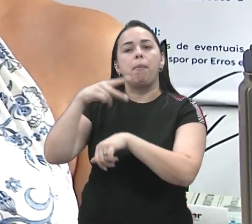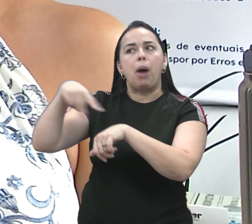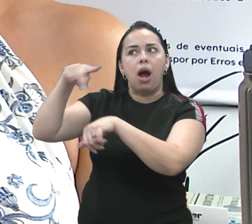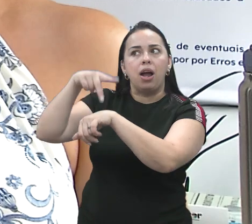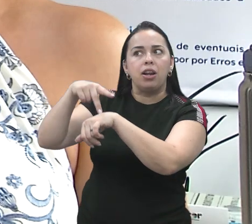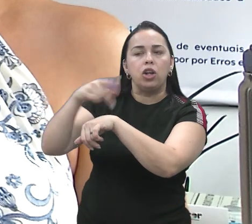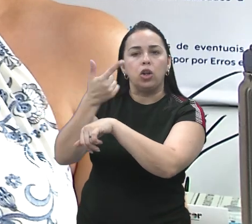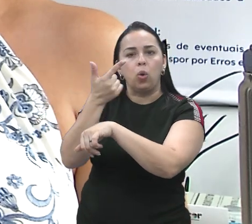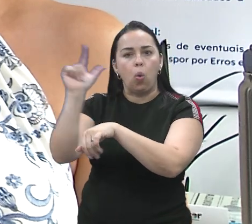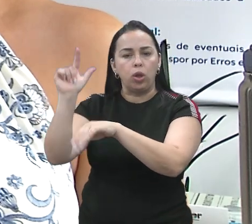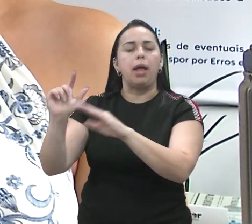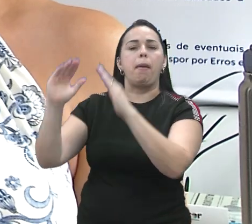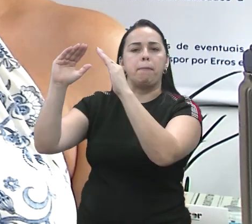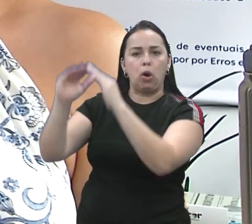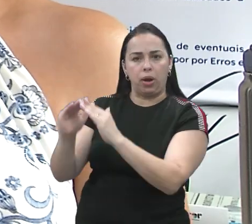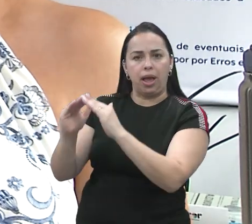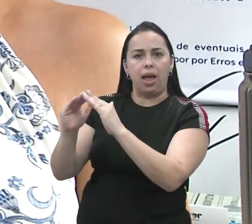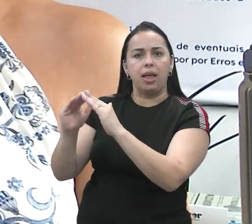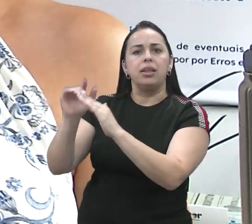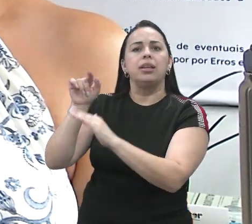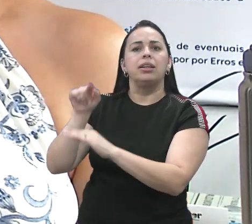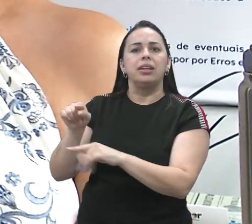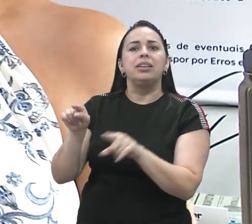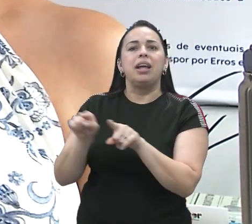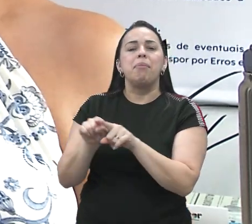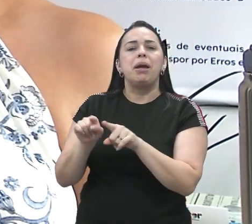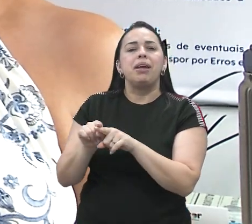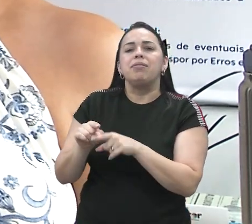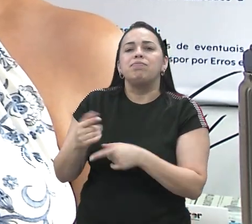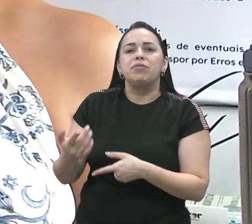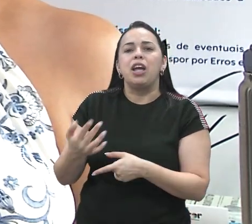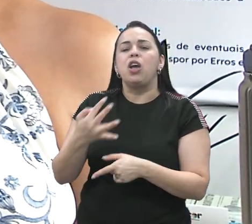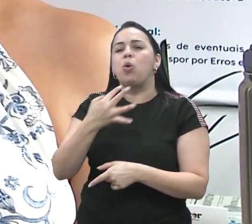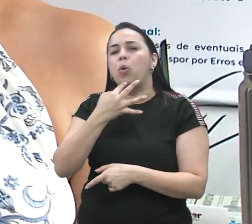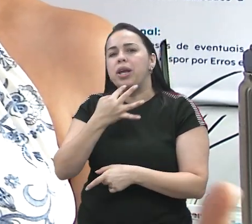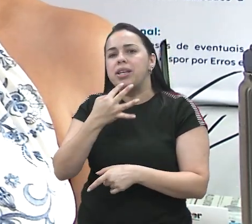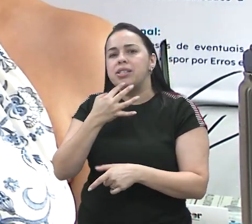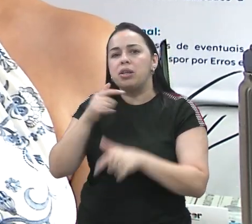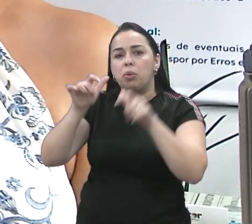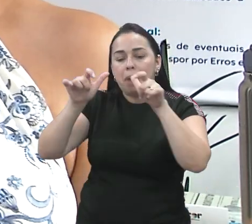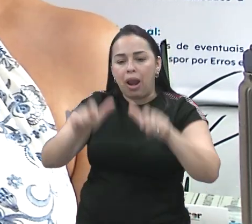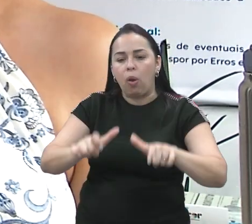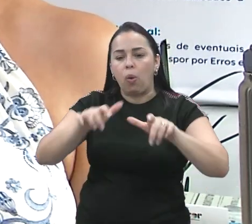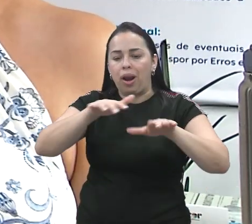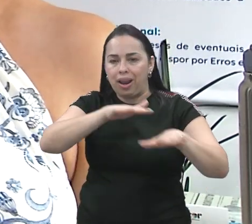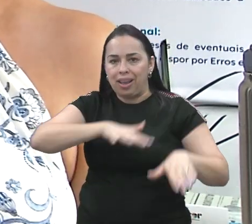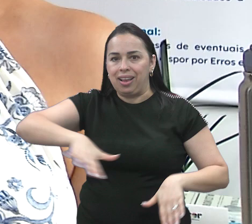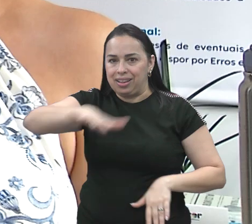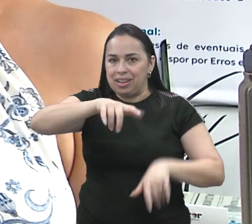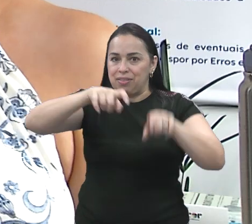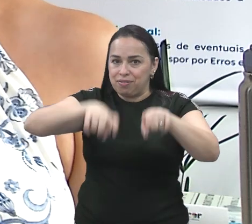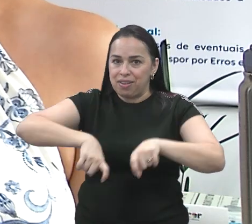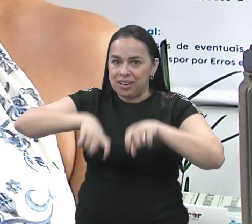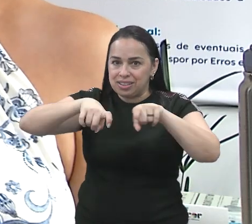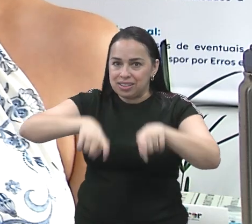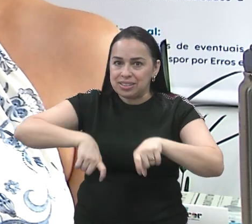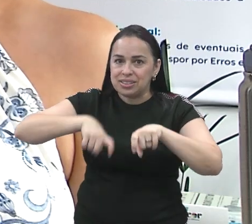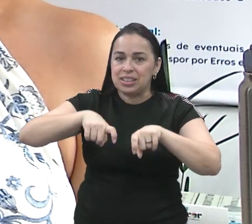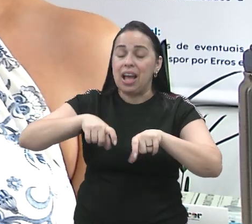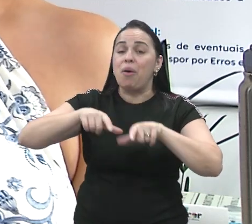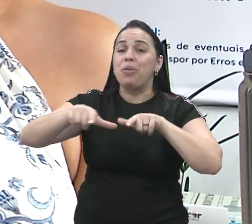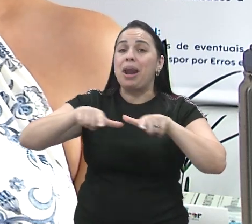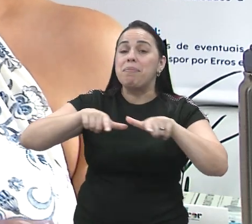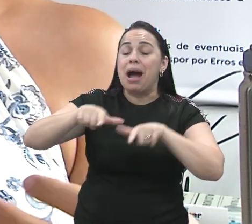tempo fora do Brasil, fiquei na Holanda. Os donos aqui da Escuta Corretora eu conheci numa Ecoville, uma fazenda que eu moro aqui